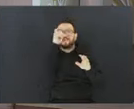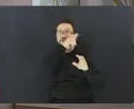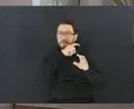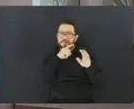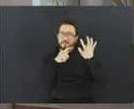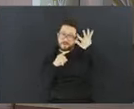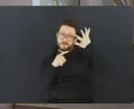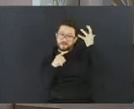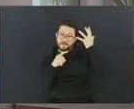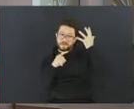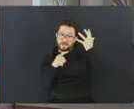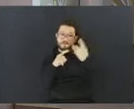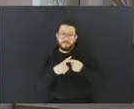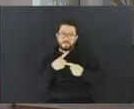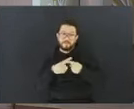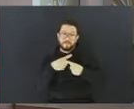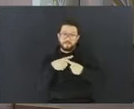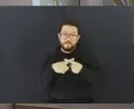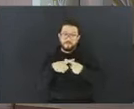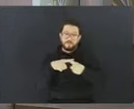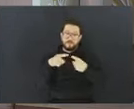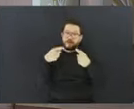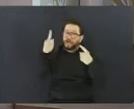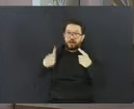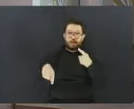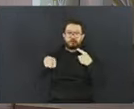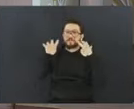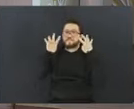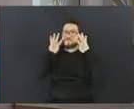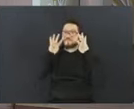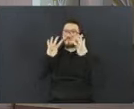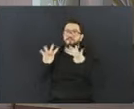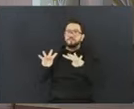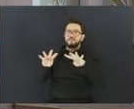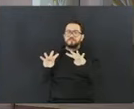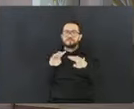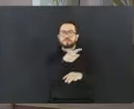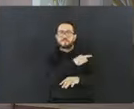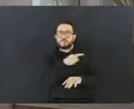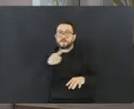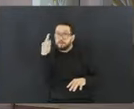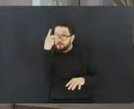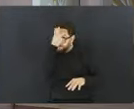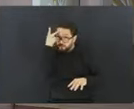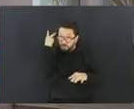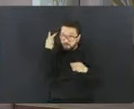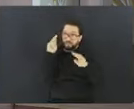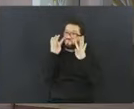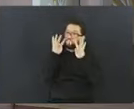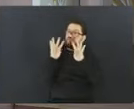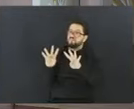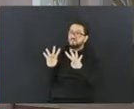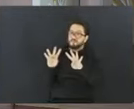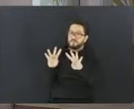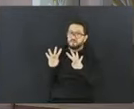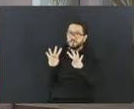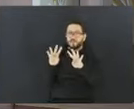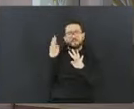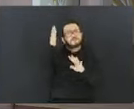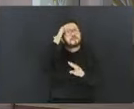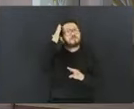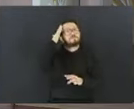que realmente chama a atenção para que outras pessoas possam ter a demanda que o Corpo de Bombeiros está em